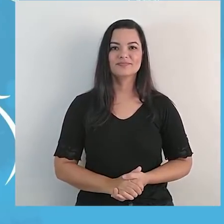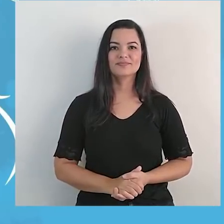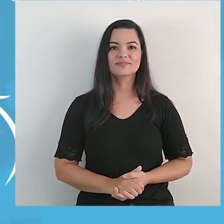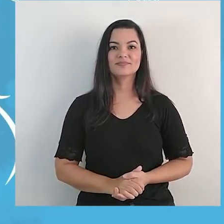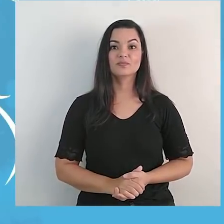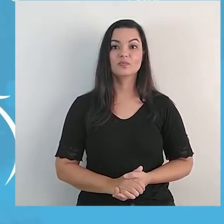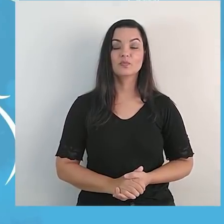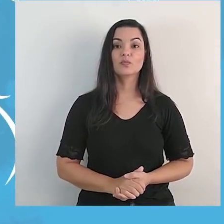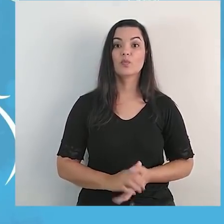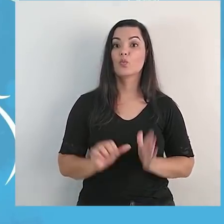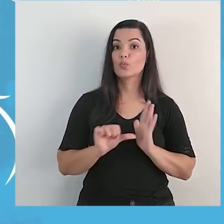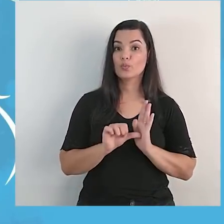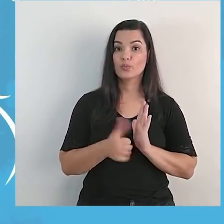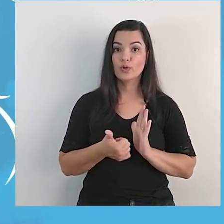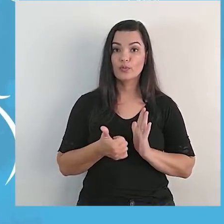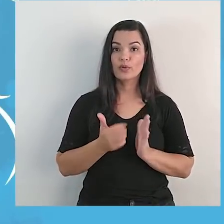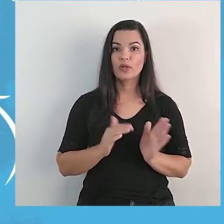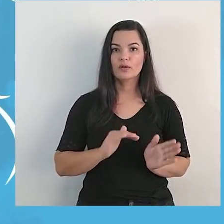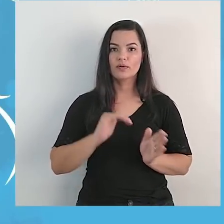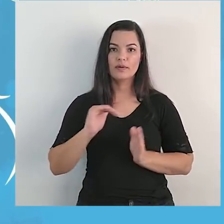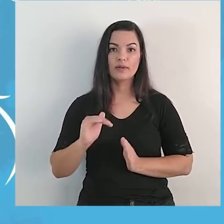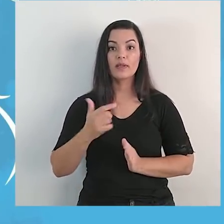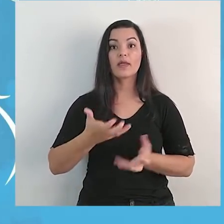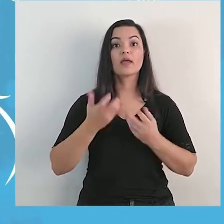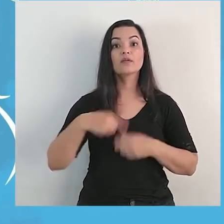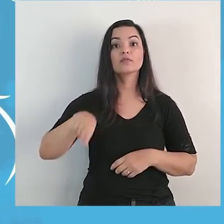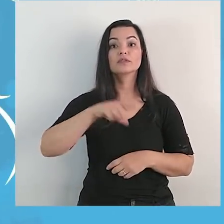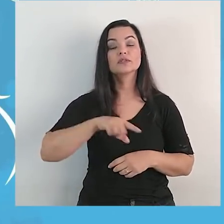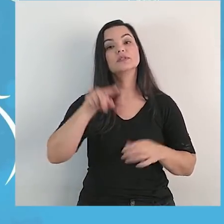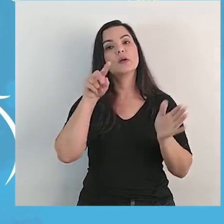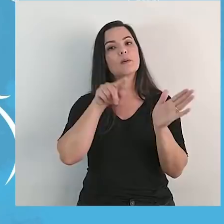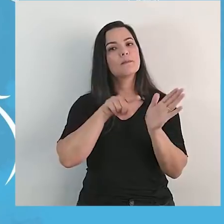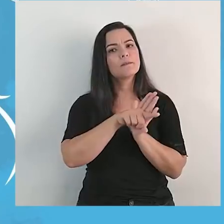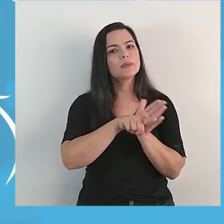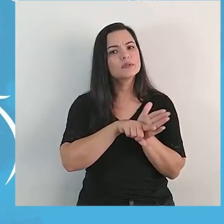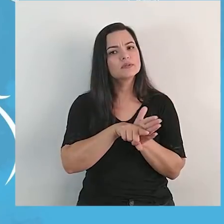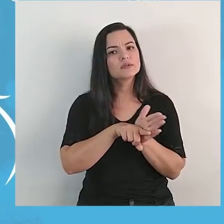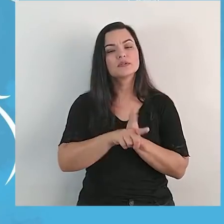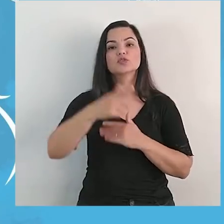observem aí. Na primeira parte, eu quero que vocês